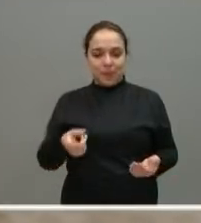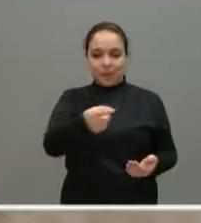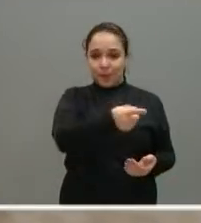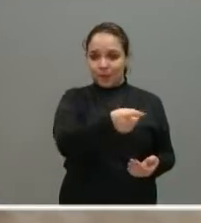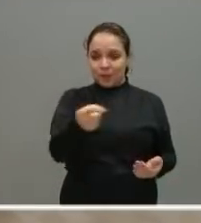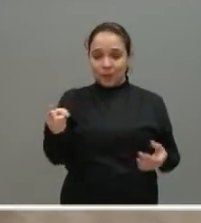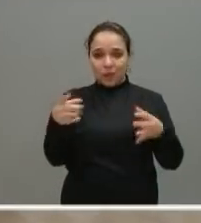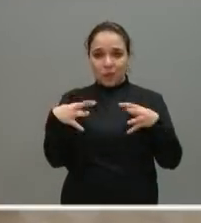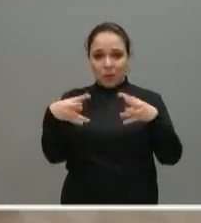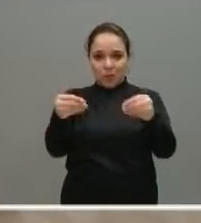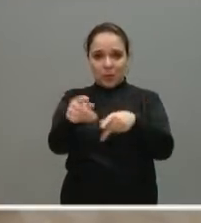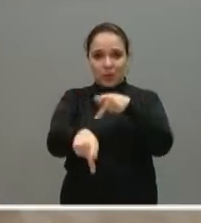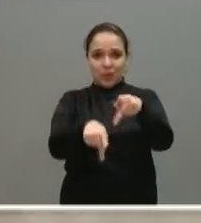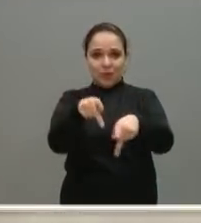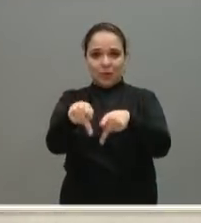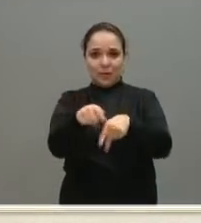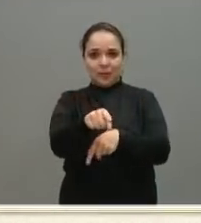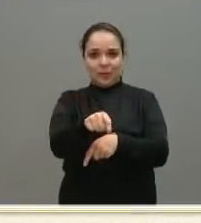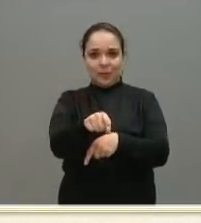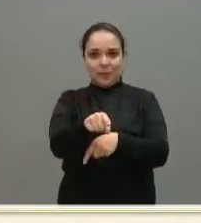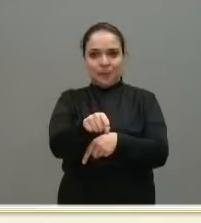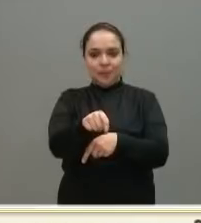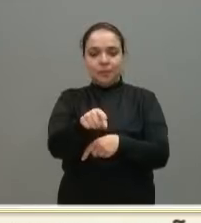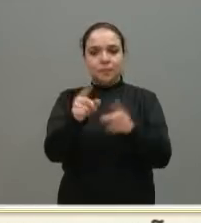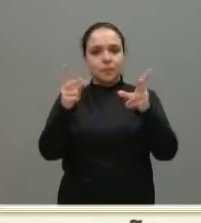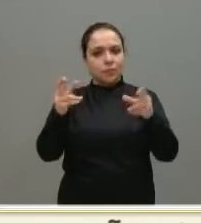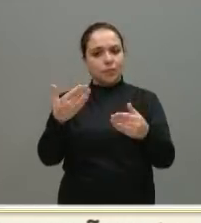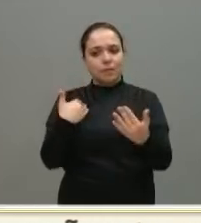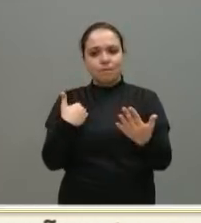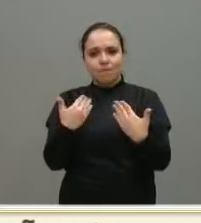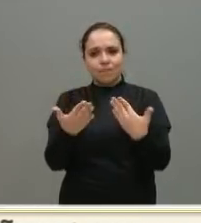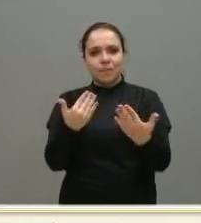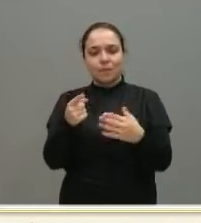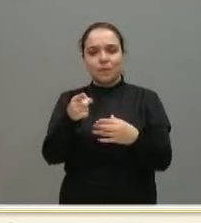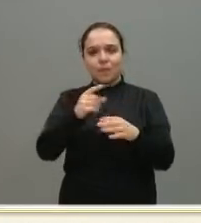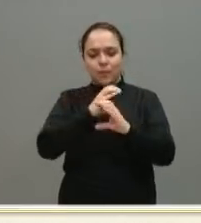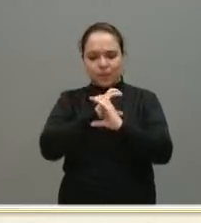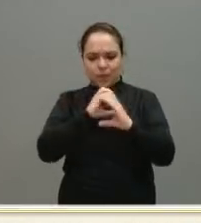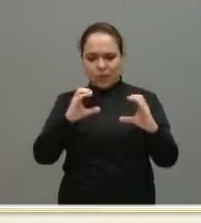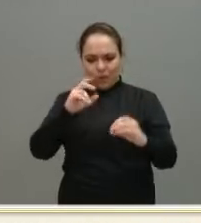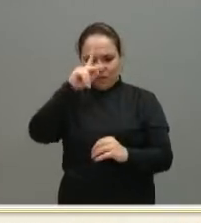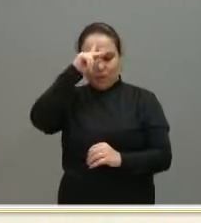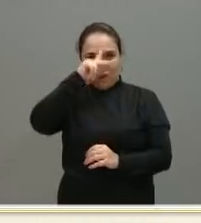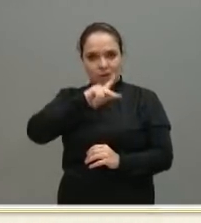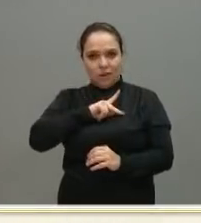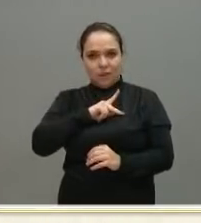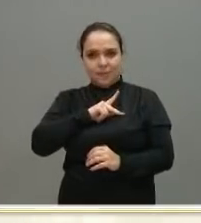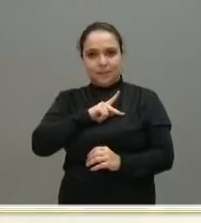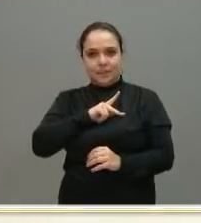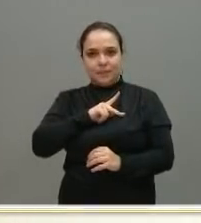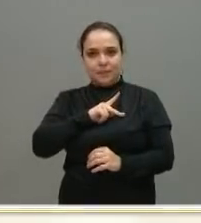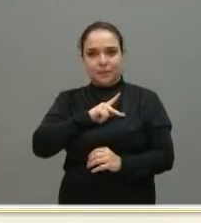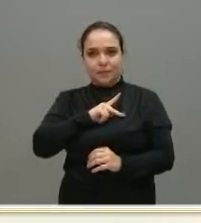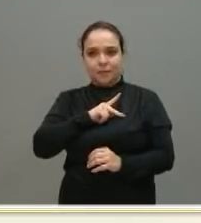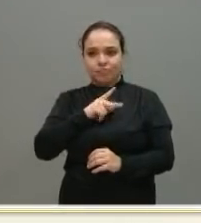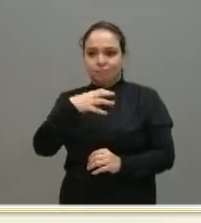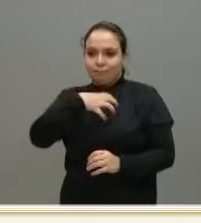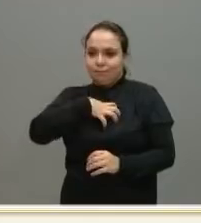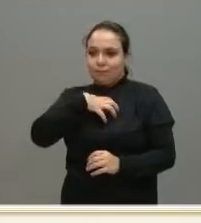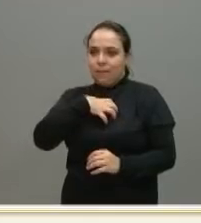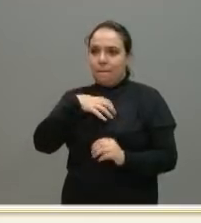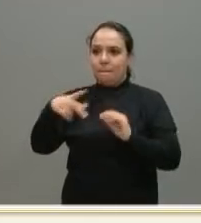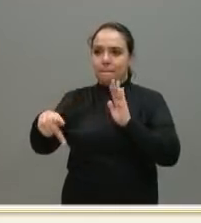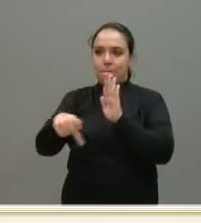deles, e talvez minha e sua, se confiarmos nos nossos méritos.